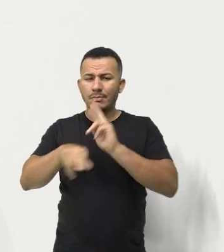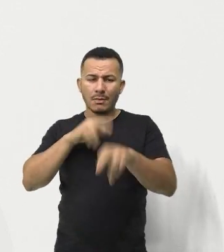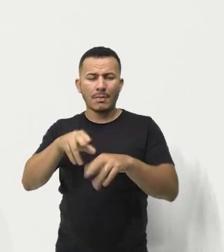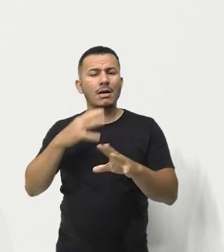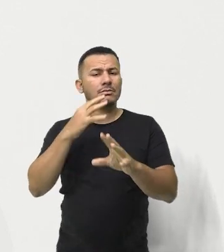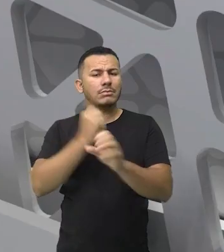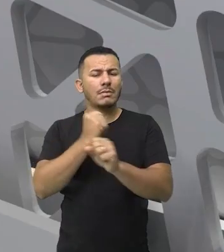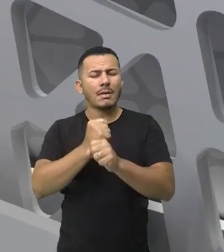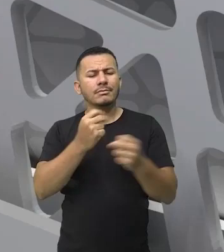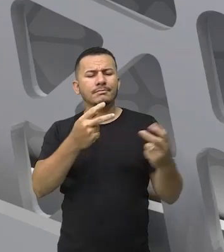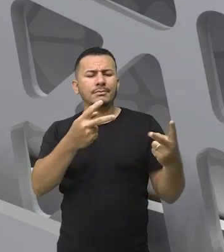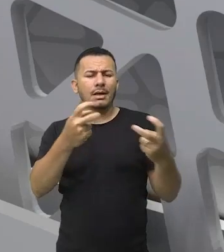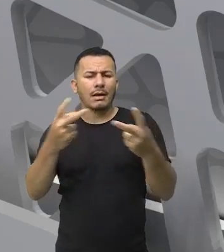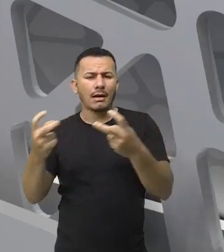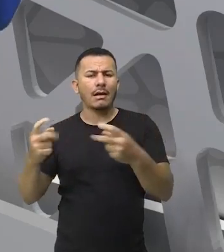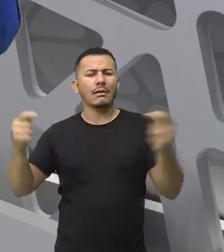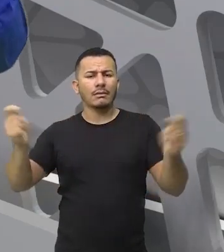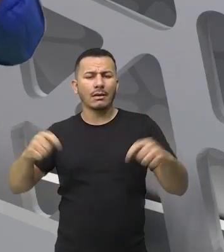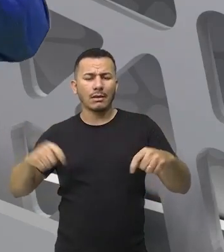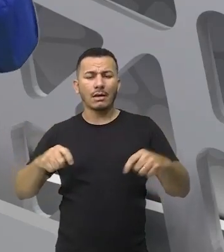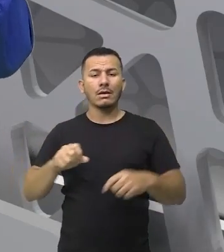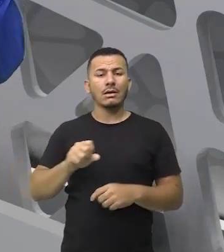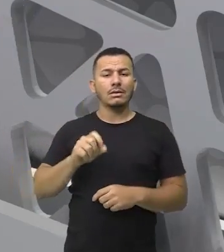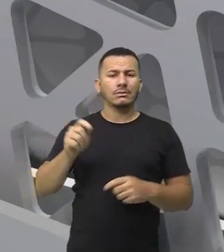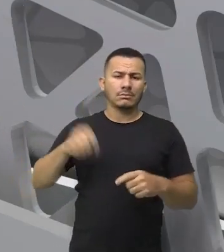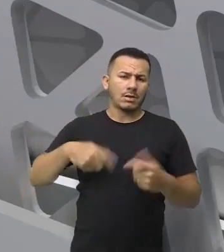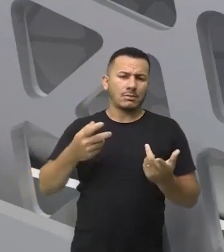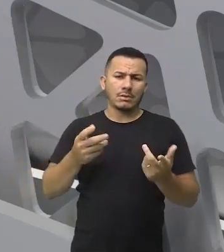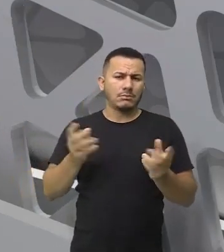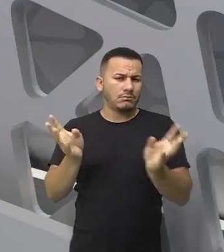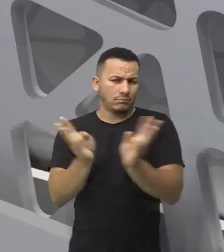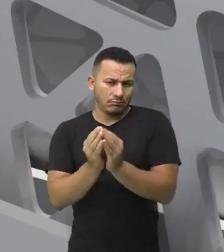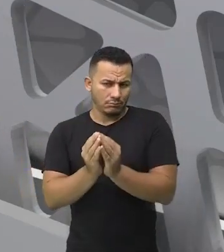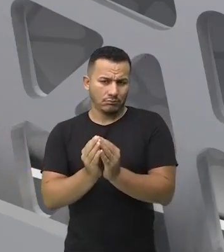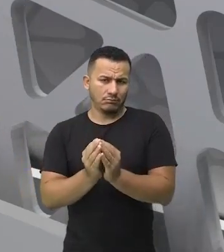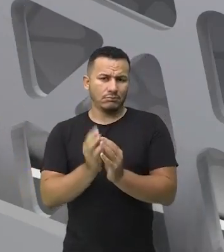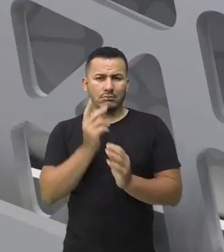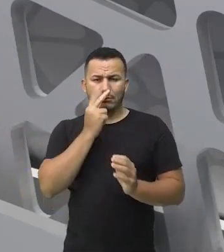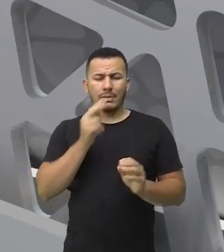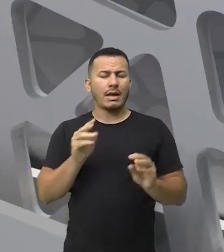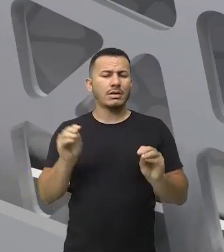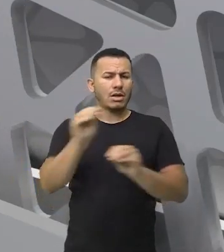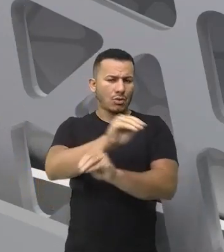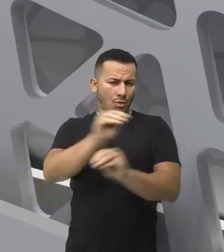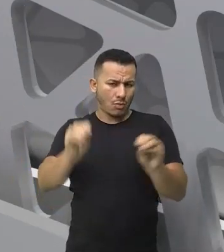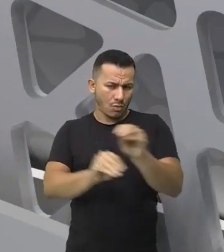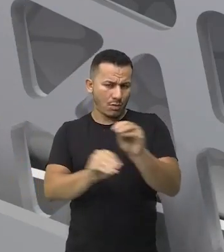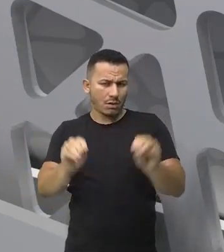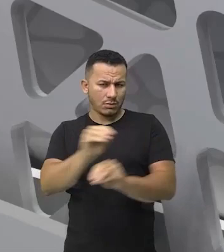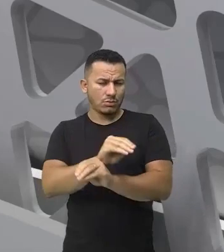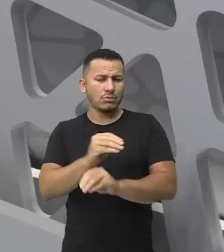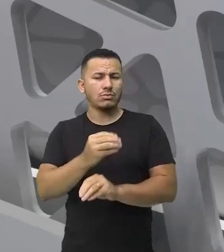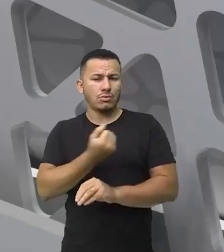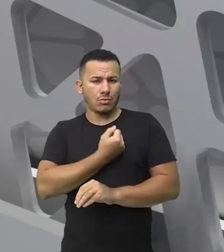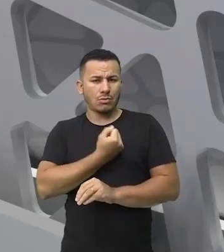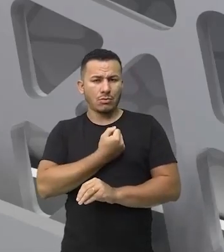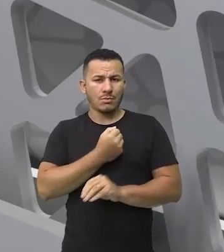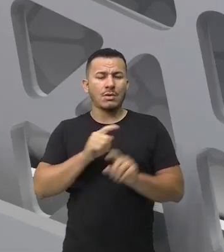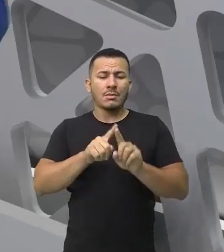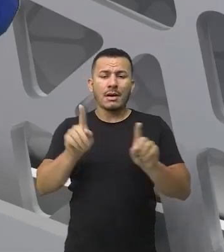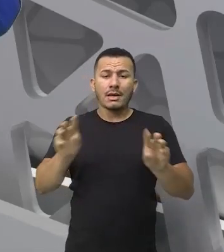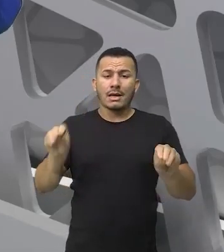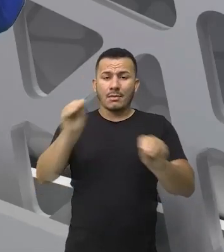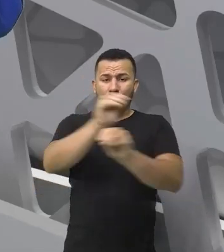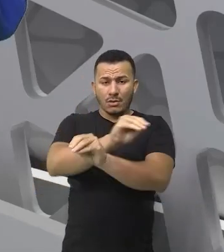o teu pensamento e vai observar que você pode também trabalhar com mudanças de membro,